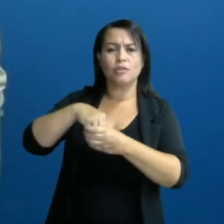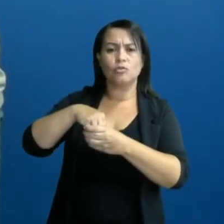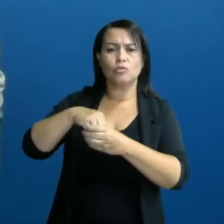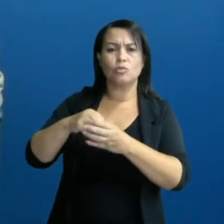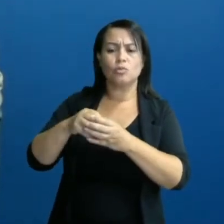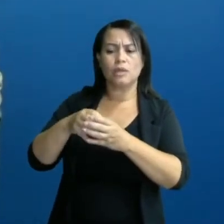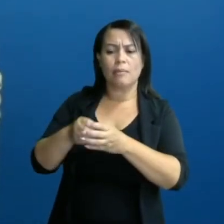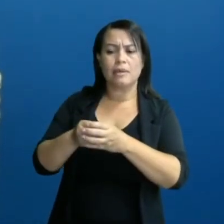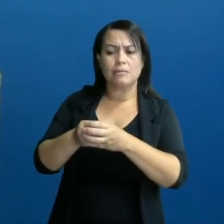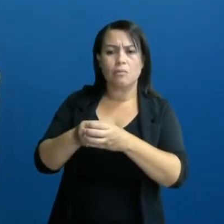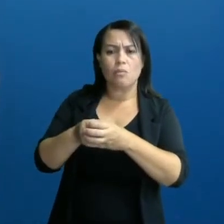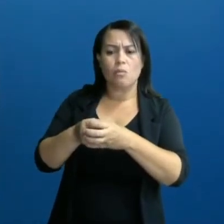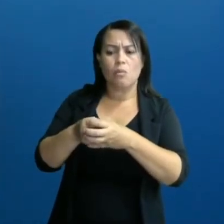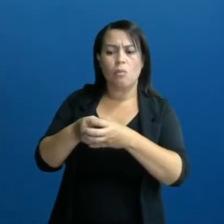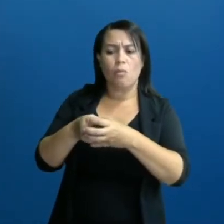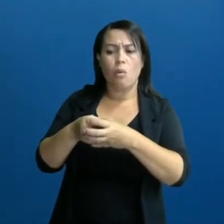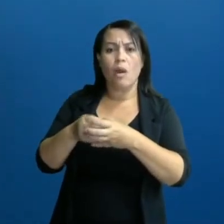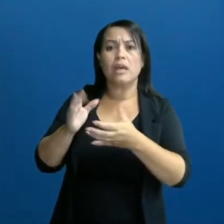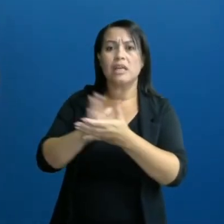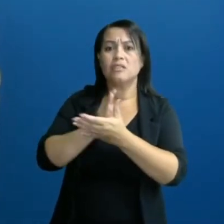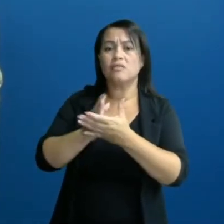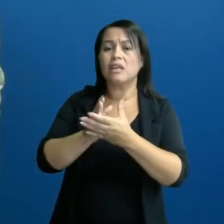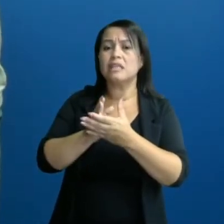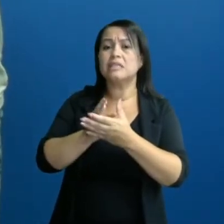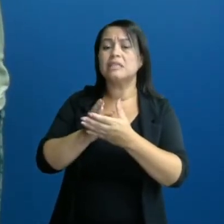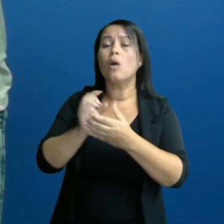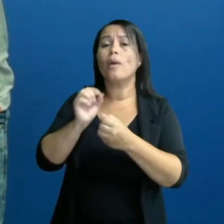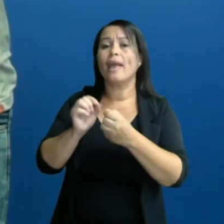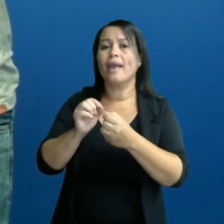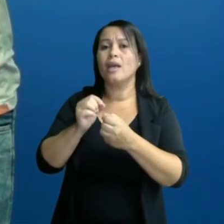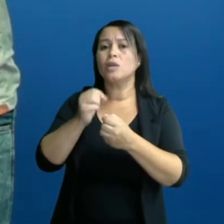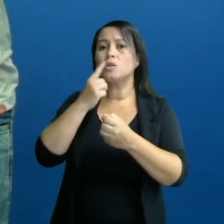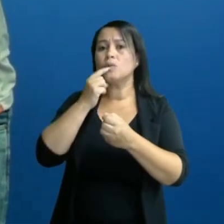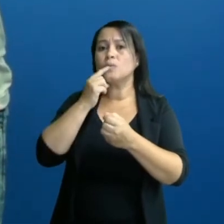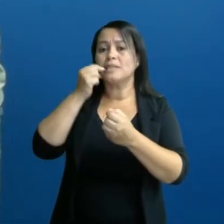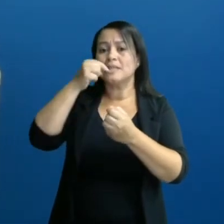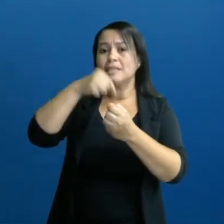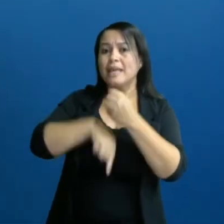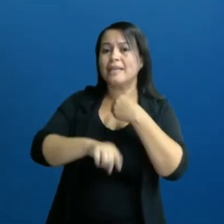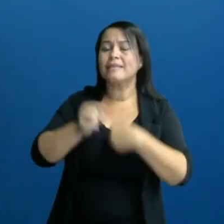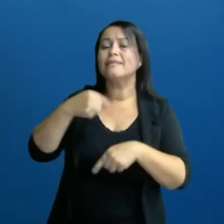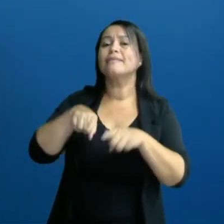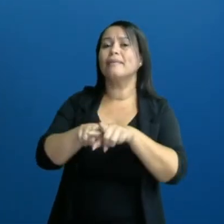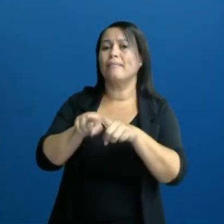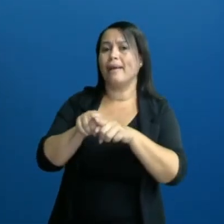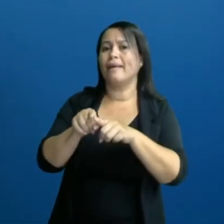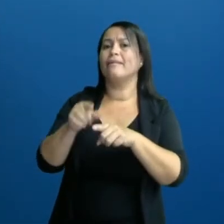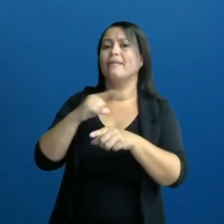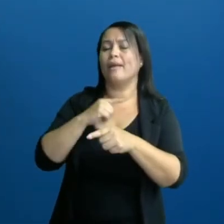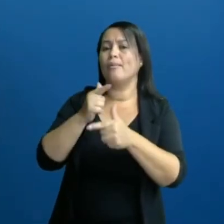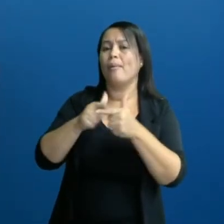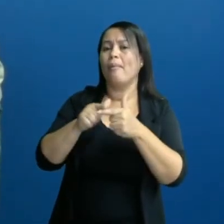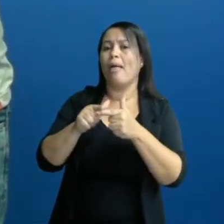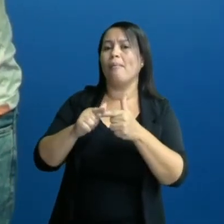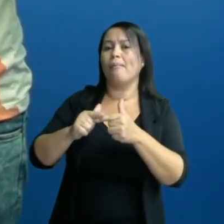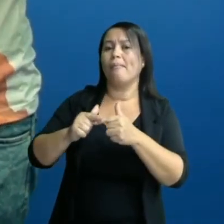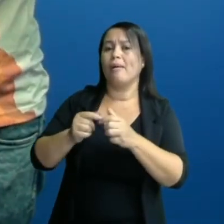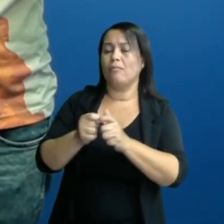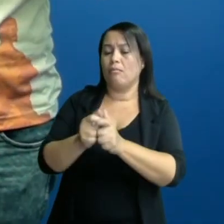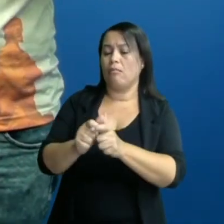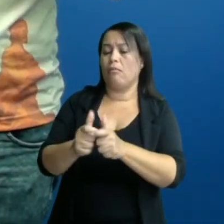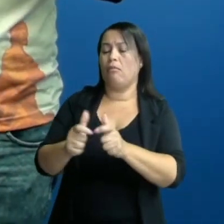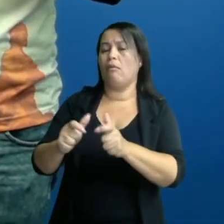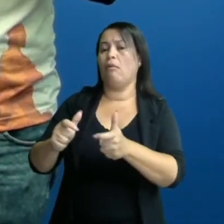elas podem sair daquele órgão e entrar na corrente sanguínea, e causando também a multiplicação de